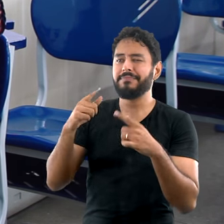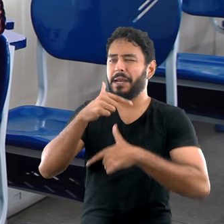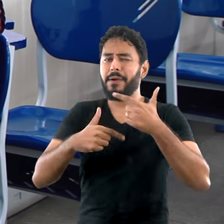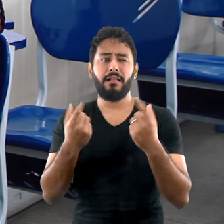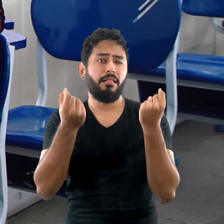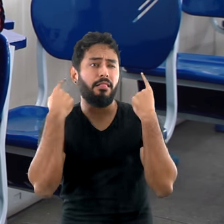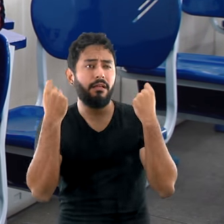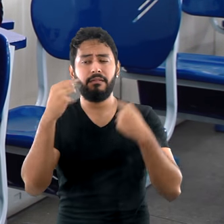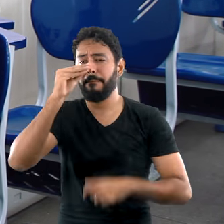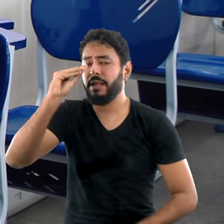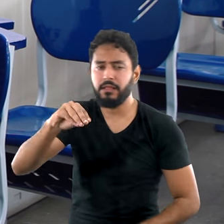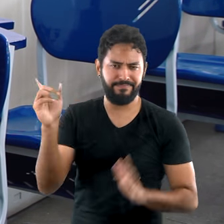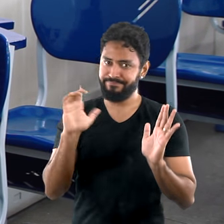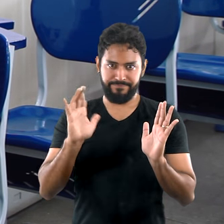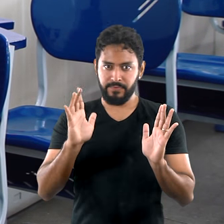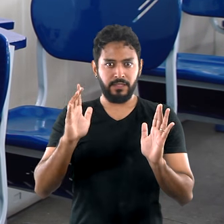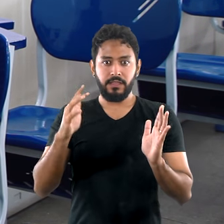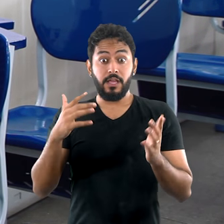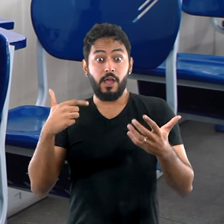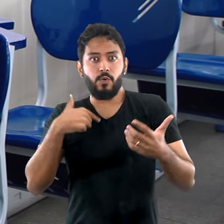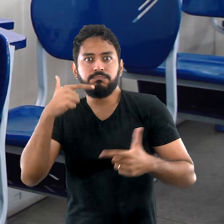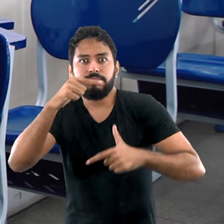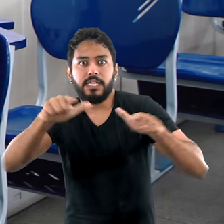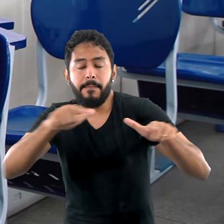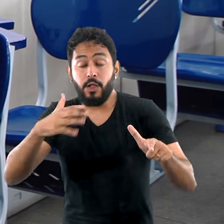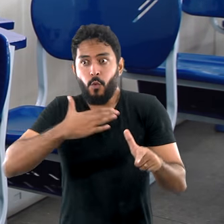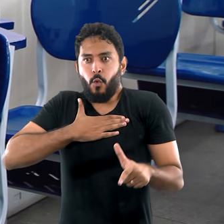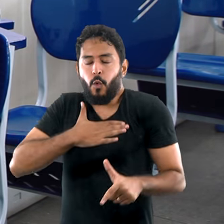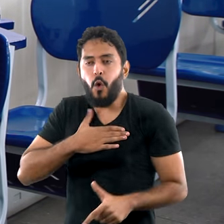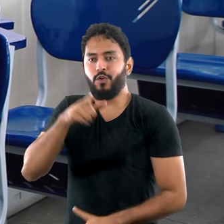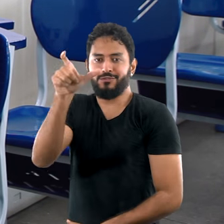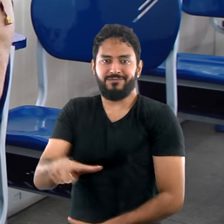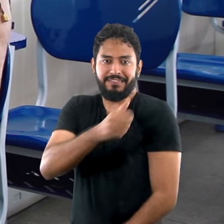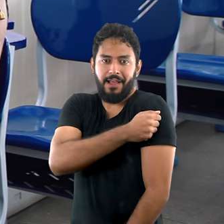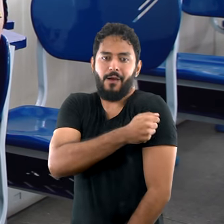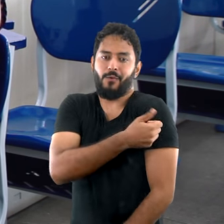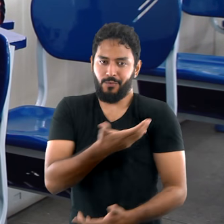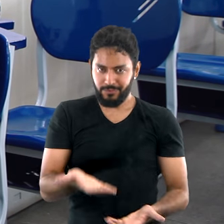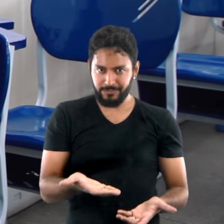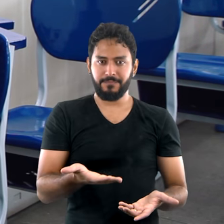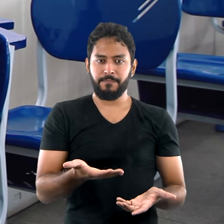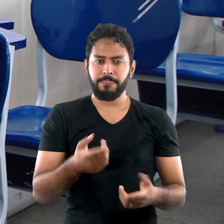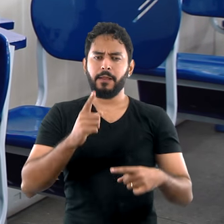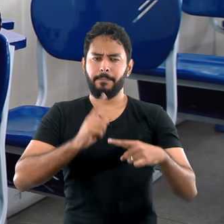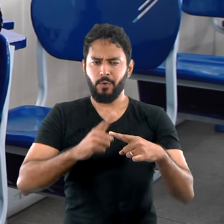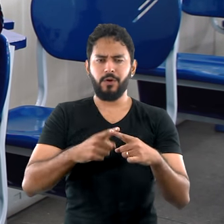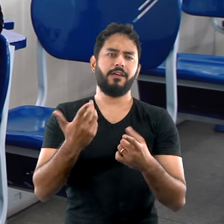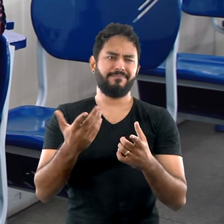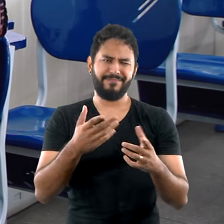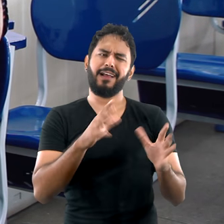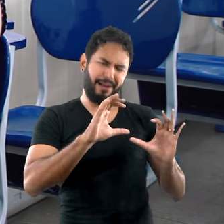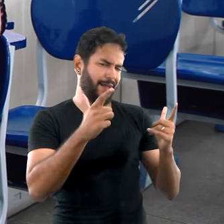vínculos. Eu não consigo trabalhar sem gostar do meu aluno. Que a gente encontra